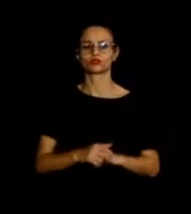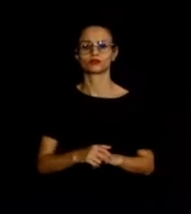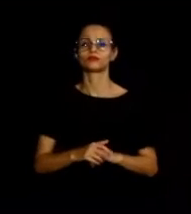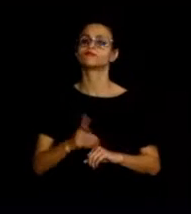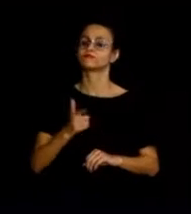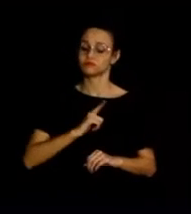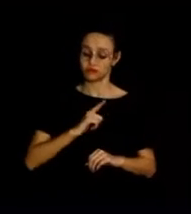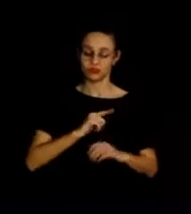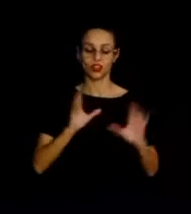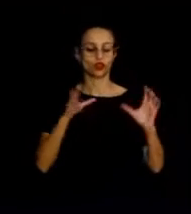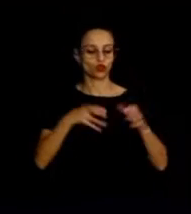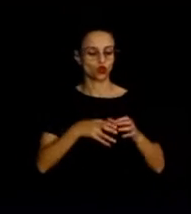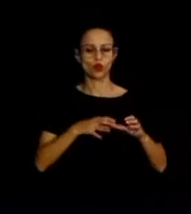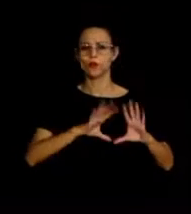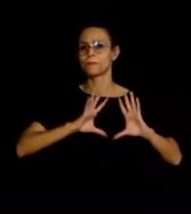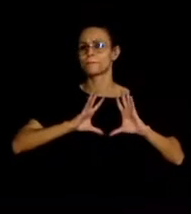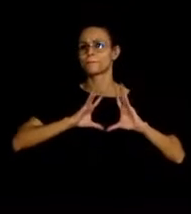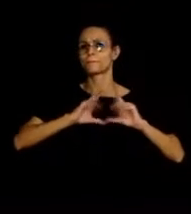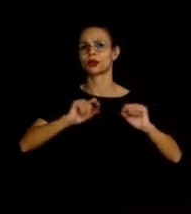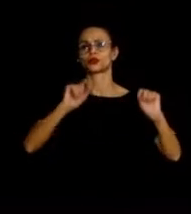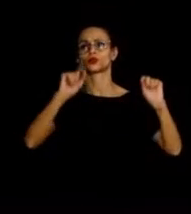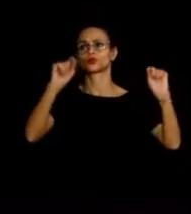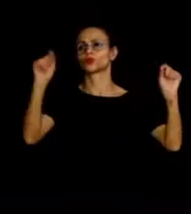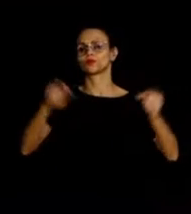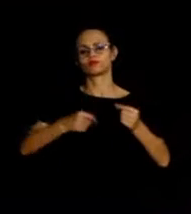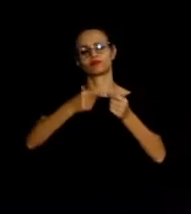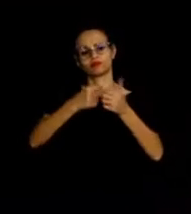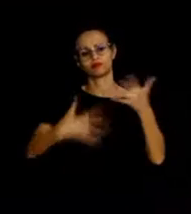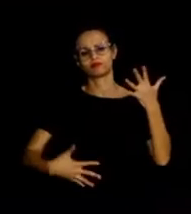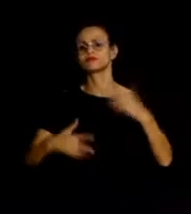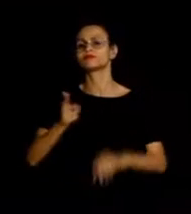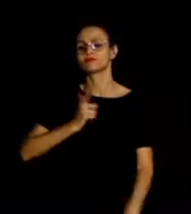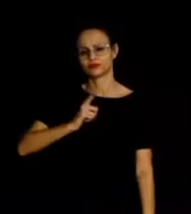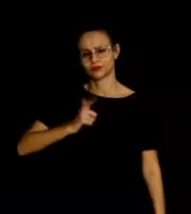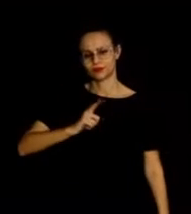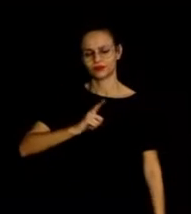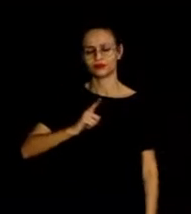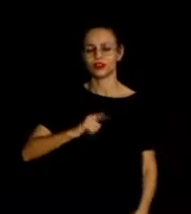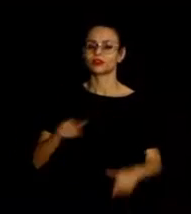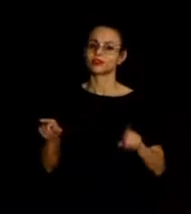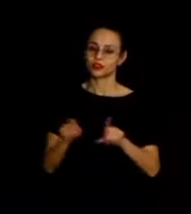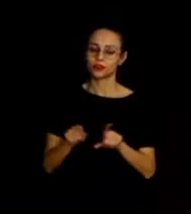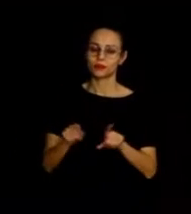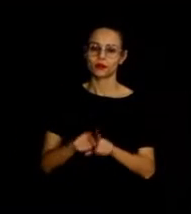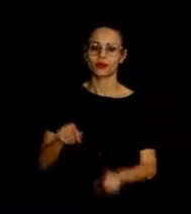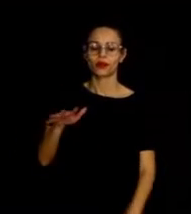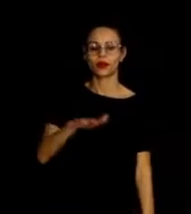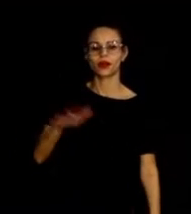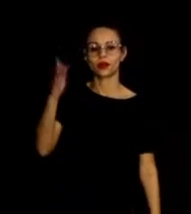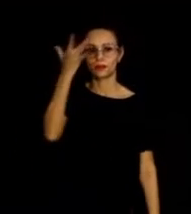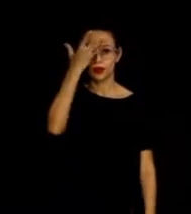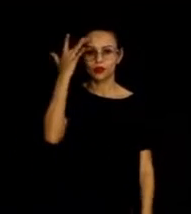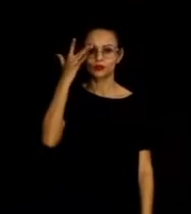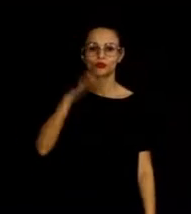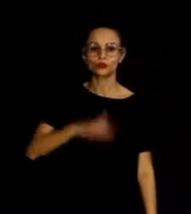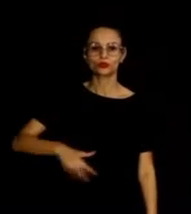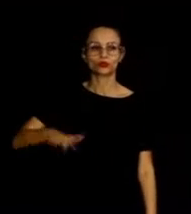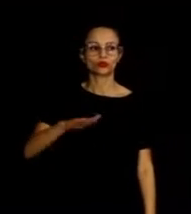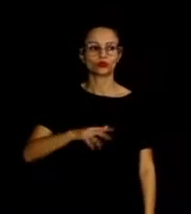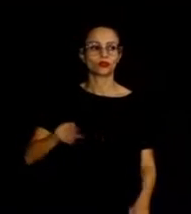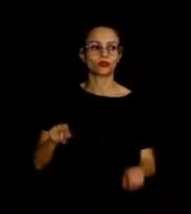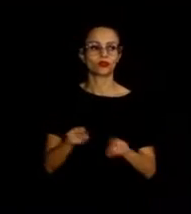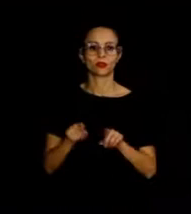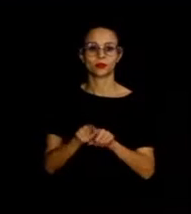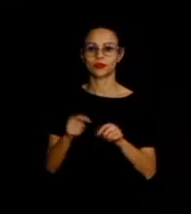e tem grupo de pesquisa para tudo que é gosto jeito não faculdade inclusive Oi tá aqui